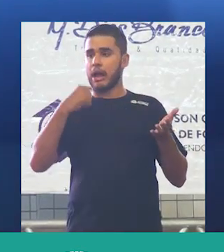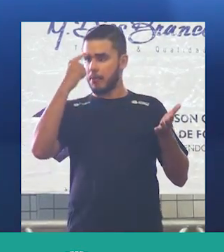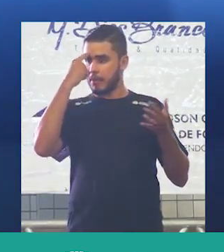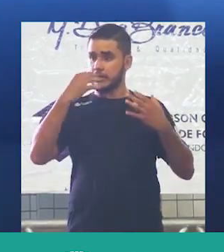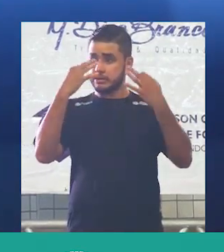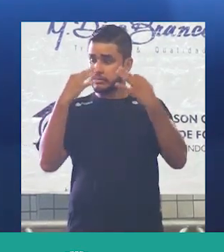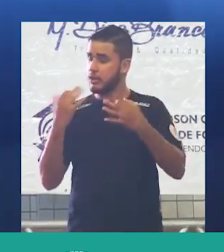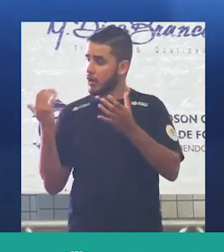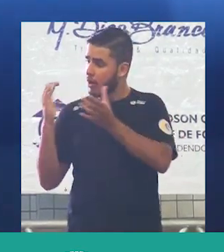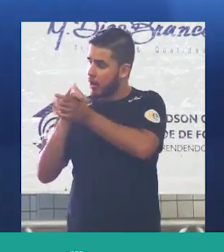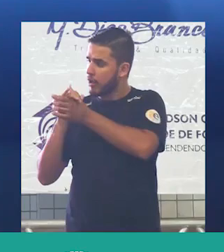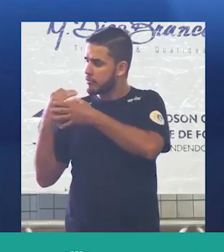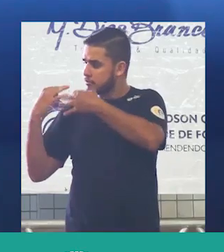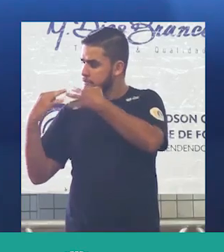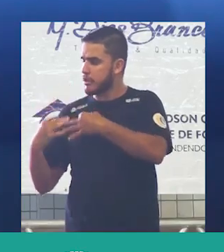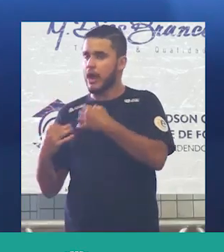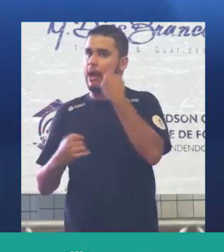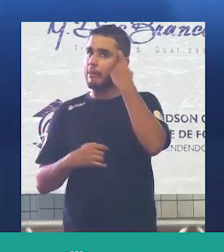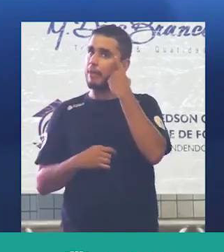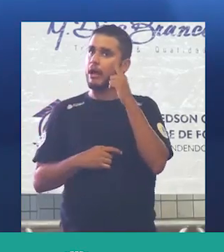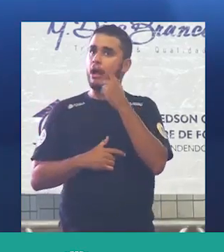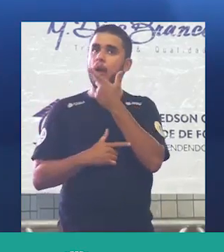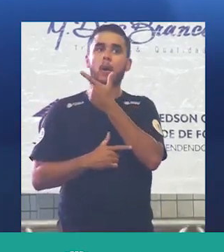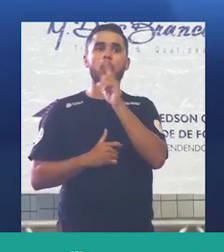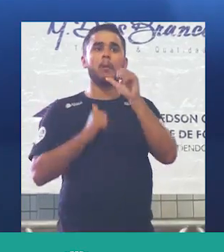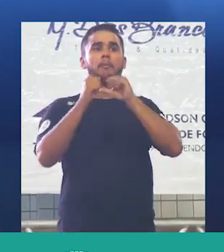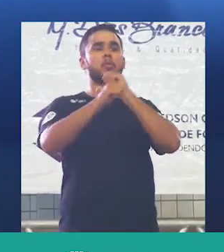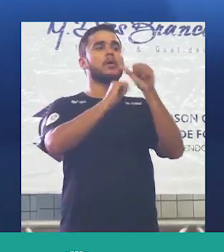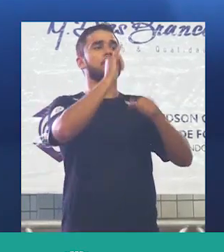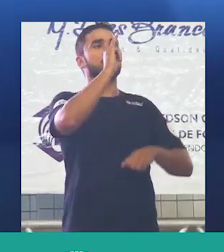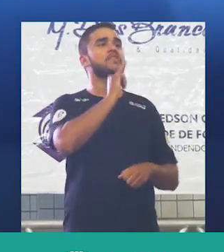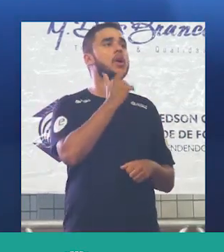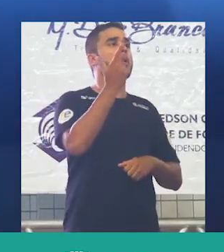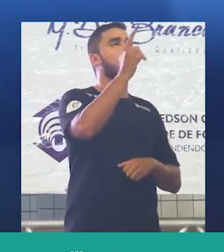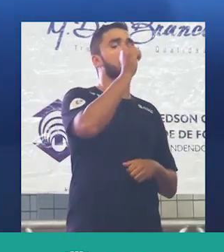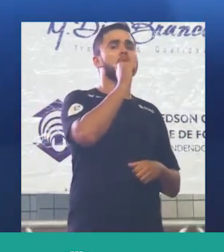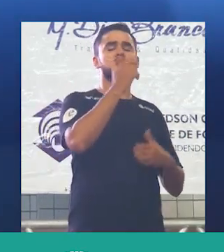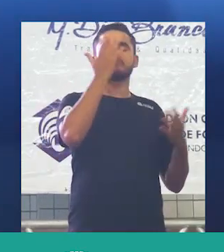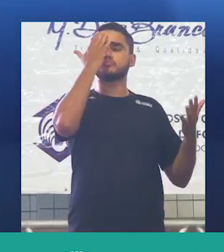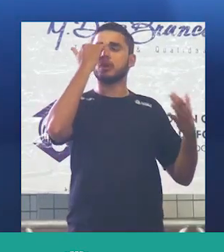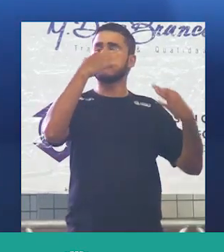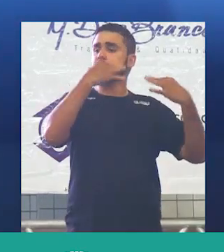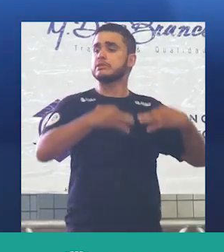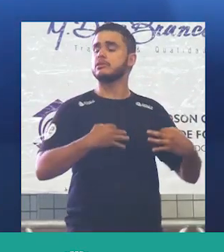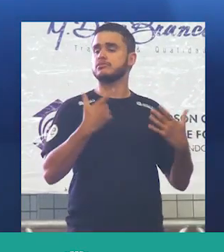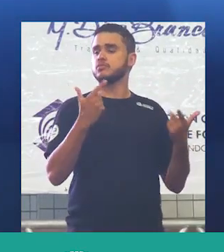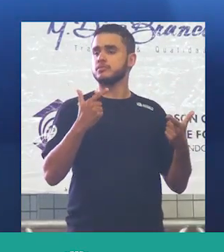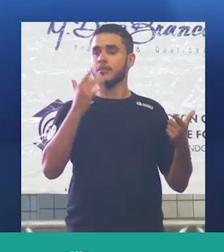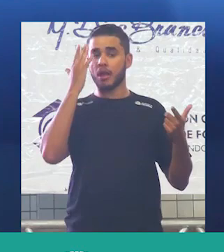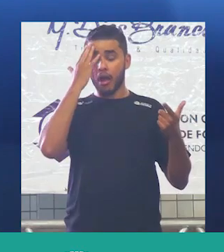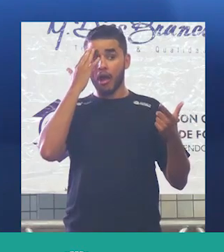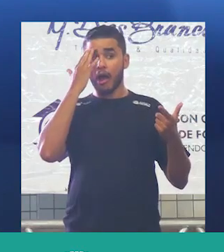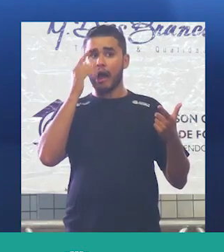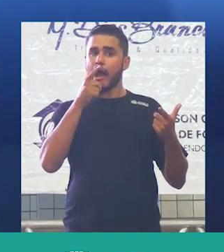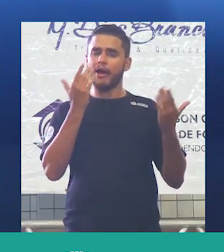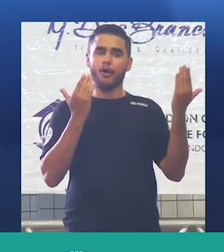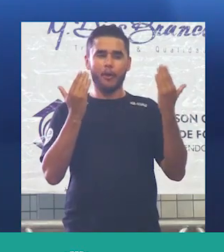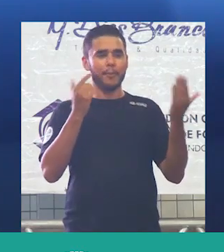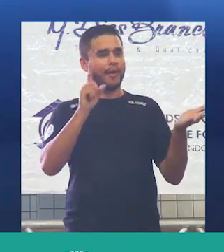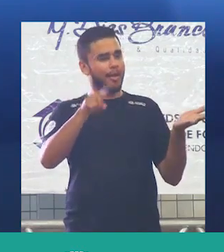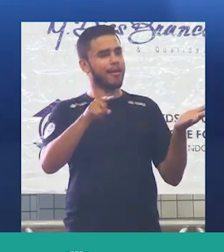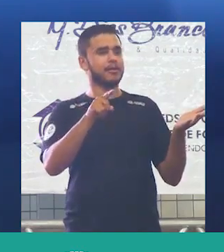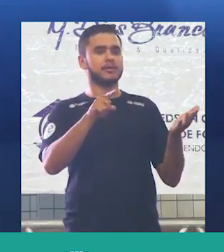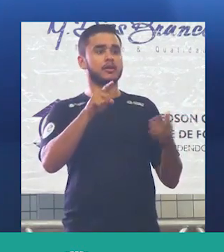certa por algo duvidoso, algo na doida e sabe nem o que é? É a mesma coisa Portugal. O rei de Portugal ia largar